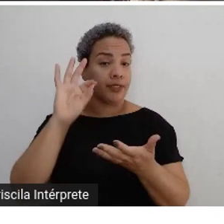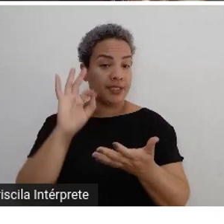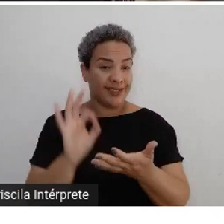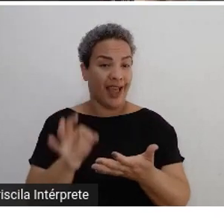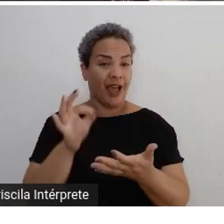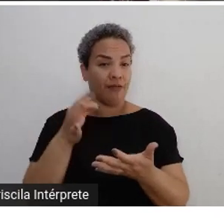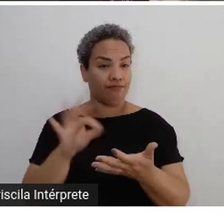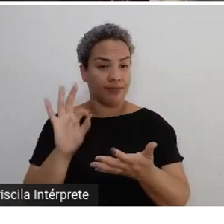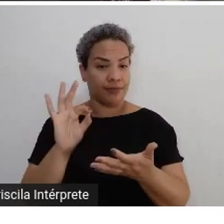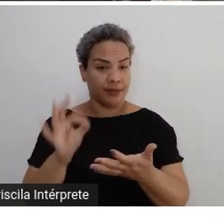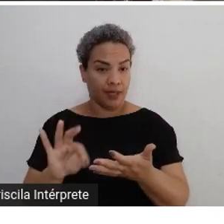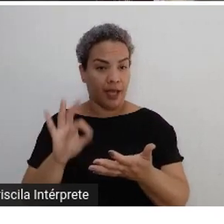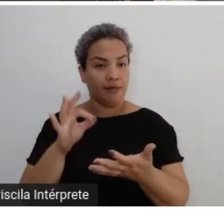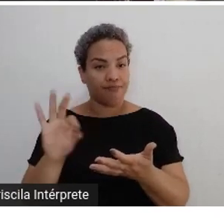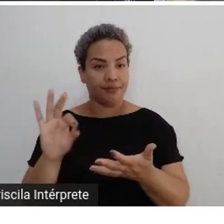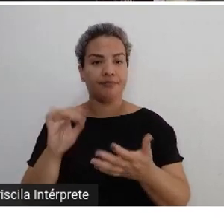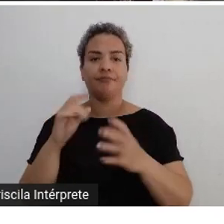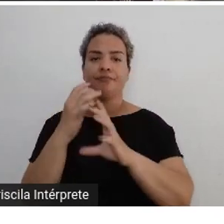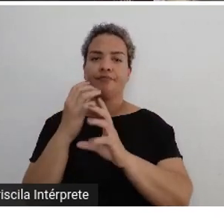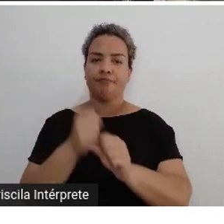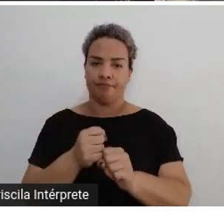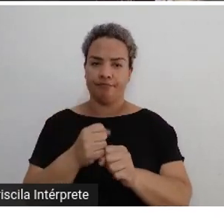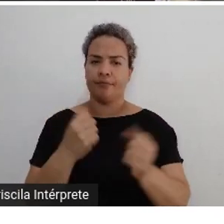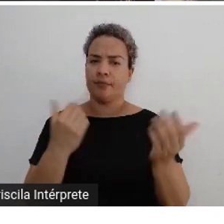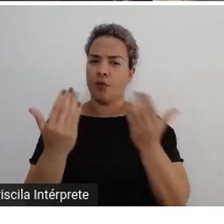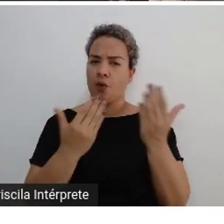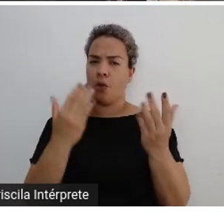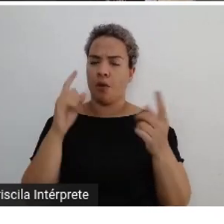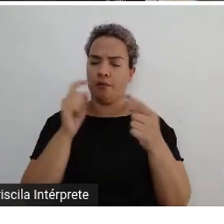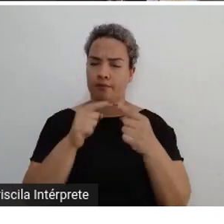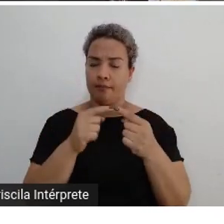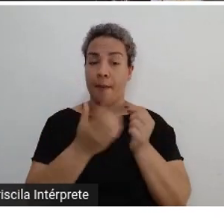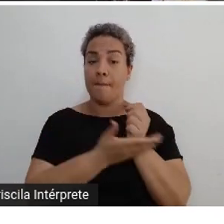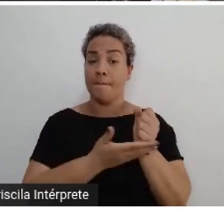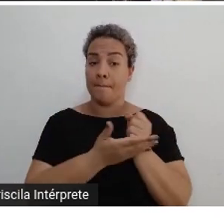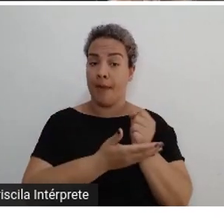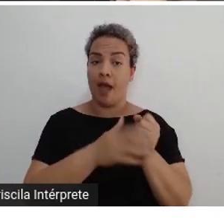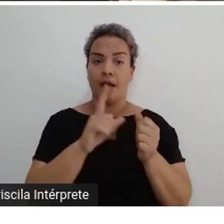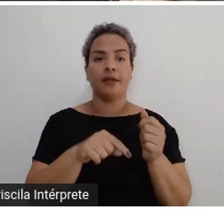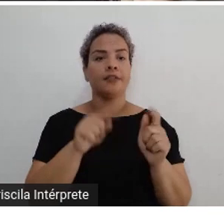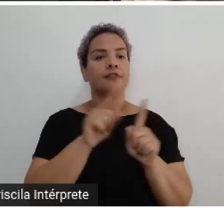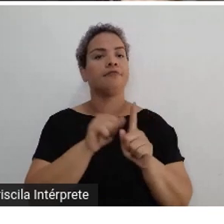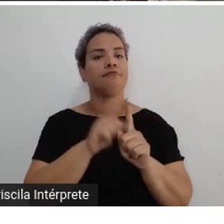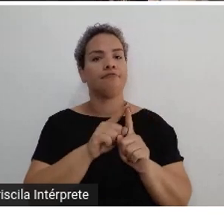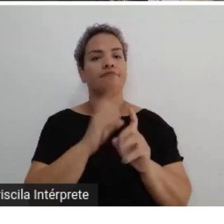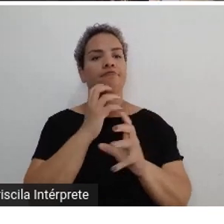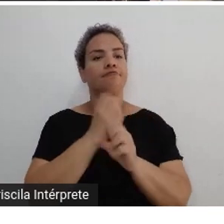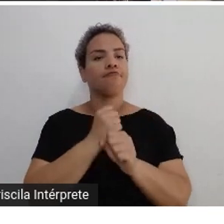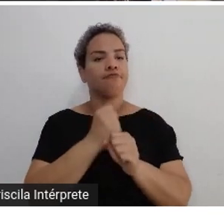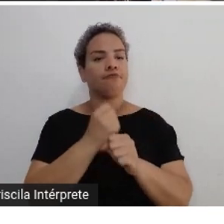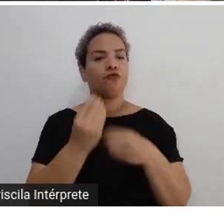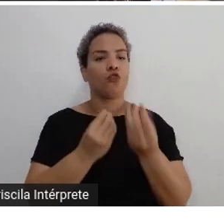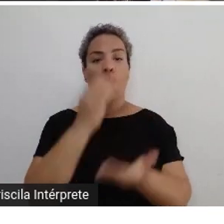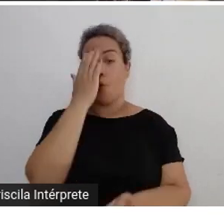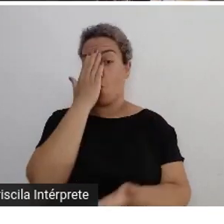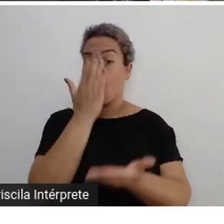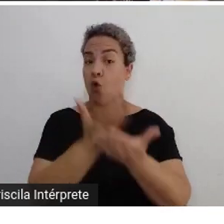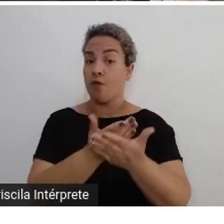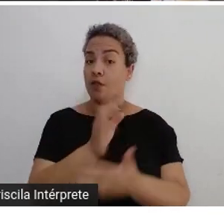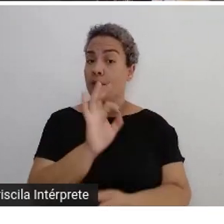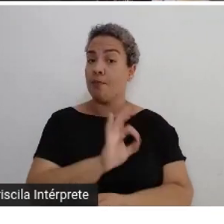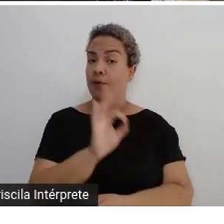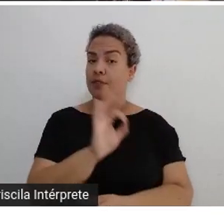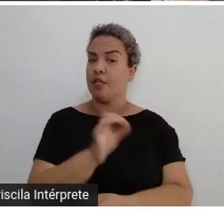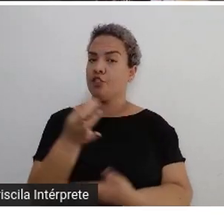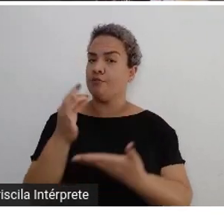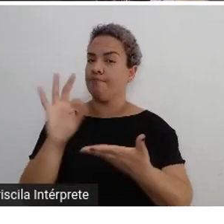daquela intenção. Tá? E aí, baseado então nessa média de confiança e nesse percentual de